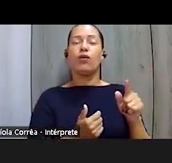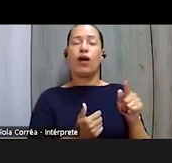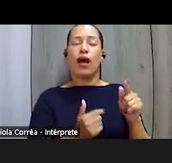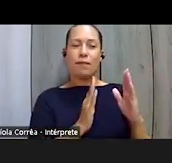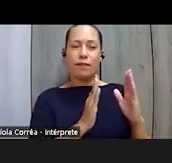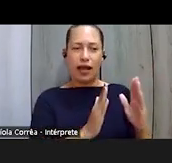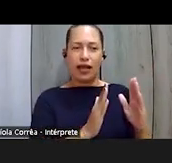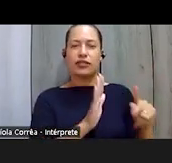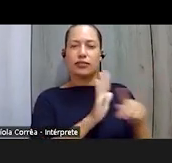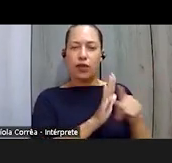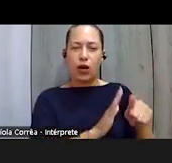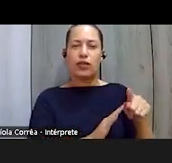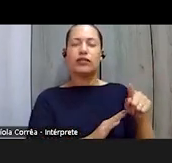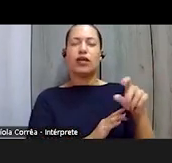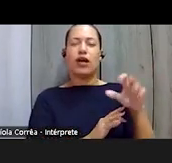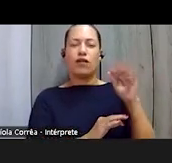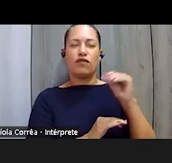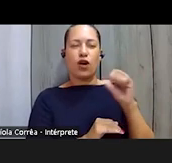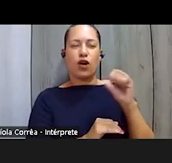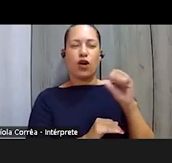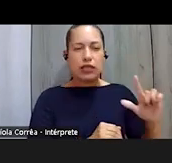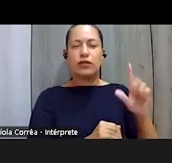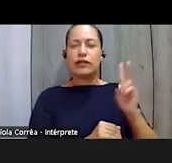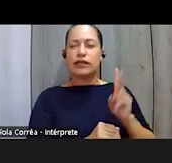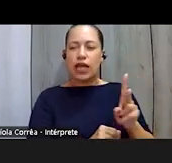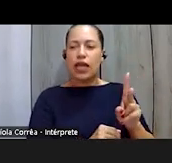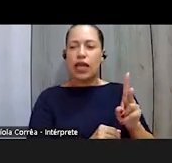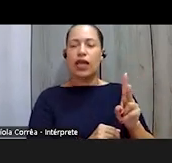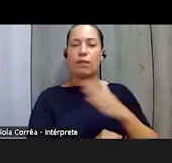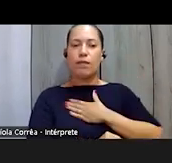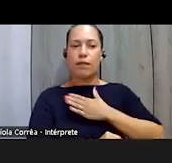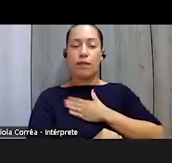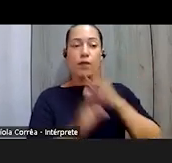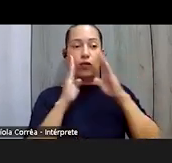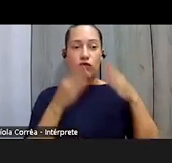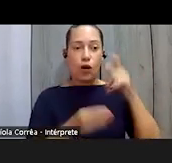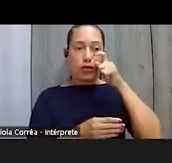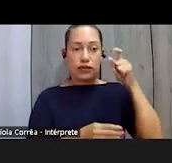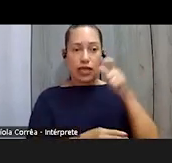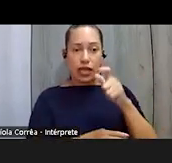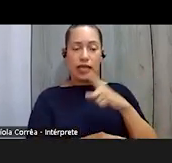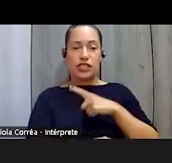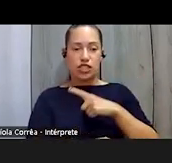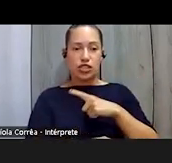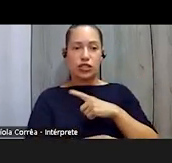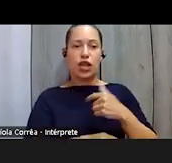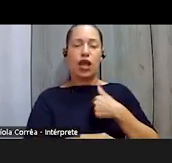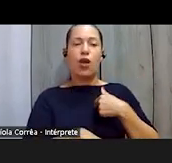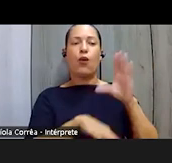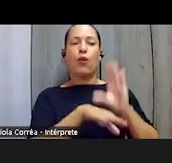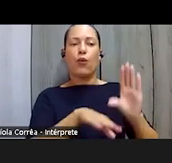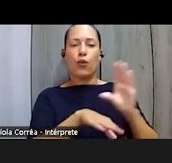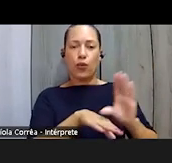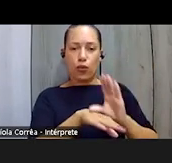e os fósseis sempre tiveram no meu foco de interesse. Tanto que eu fiz o curso de geologia,